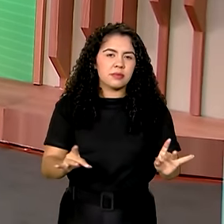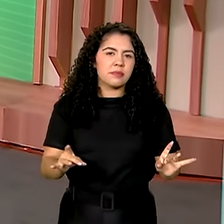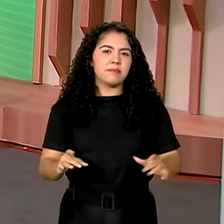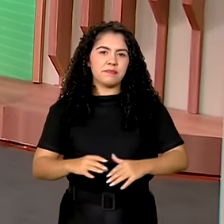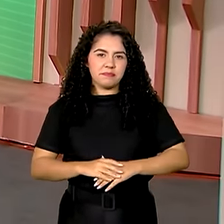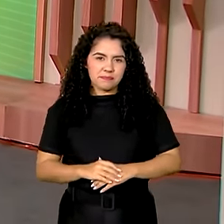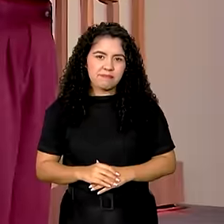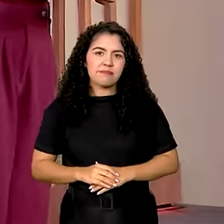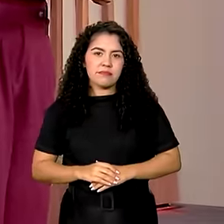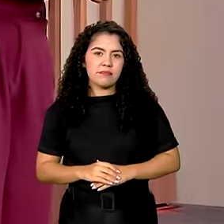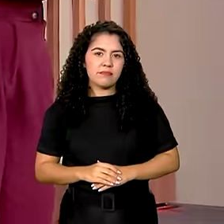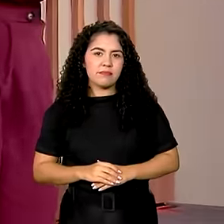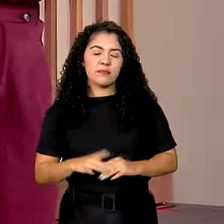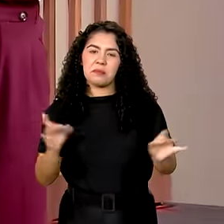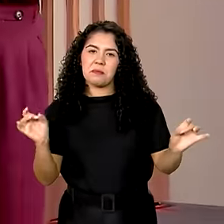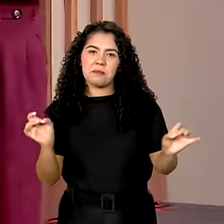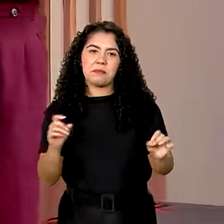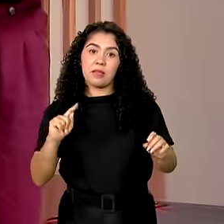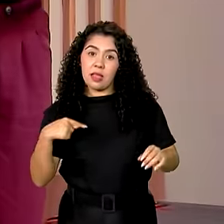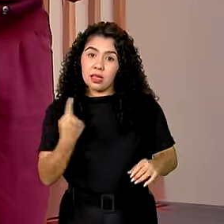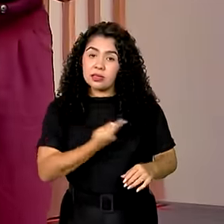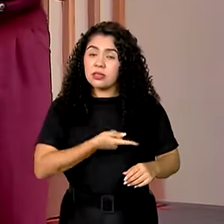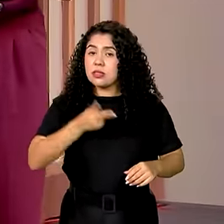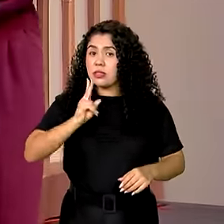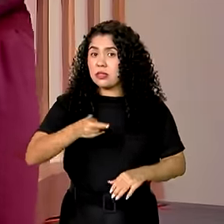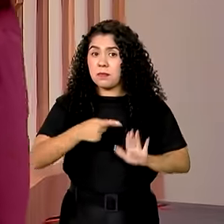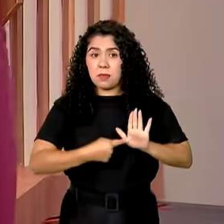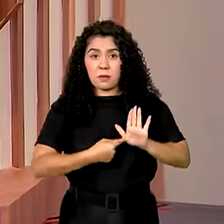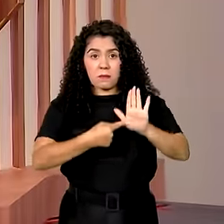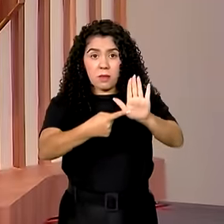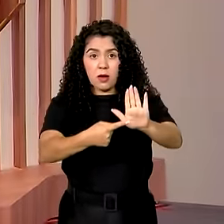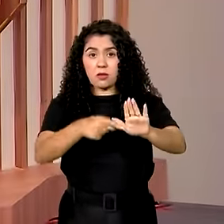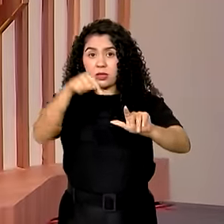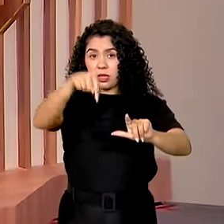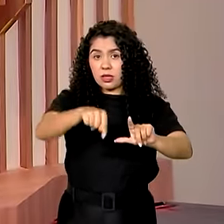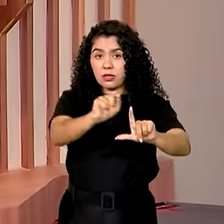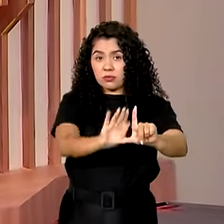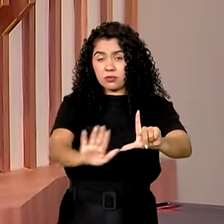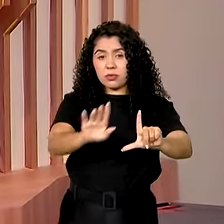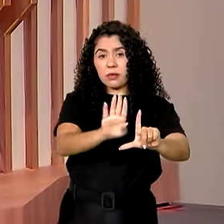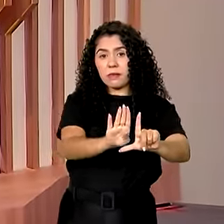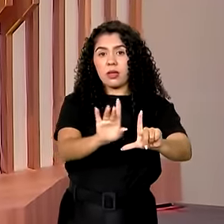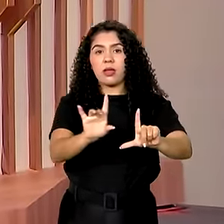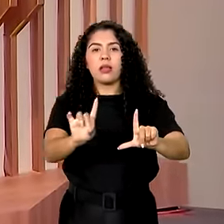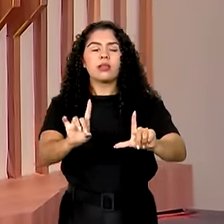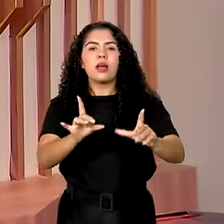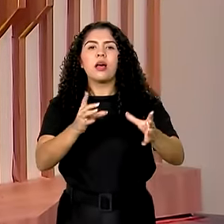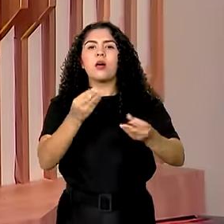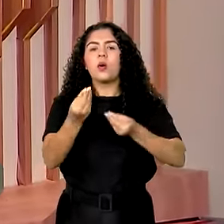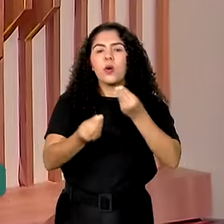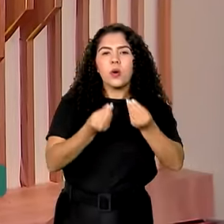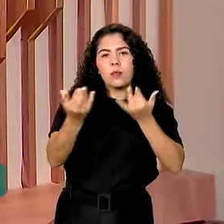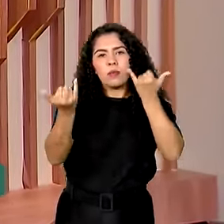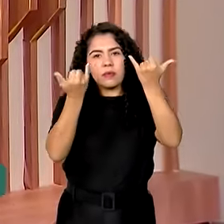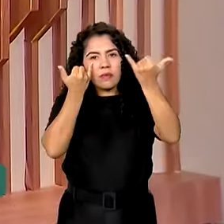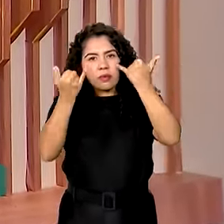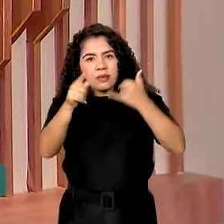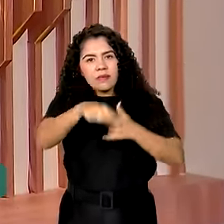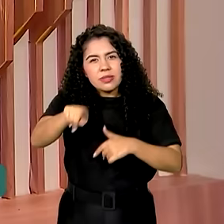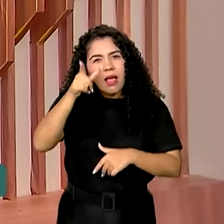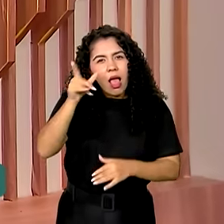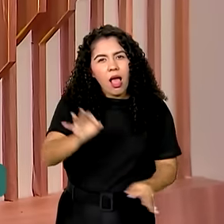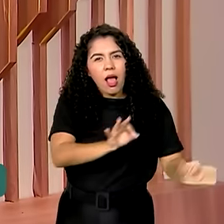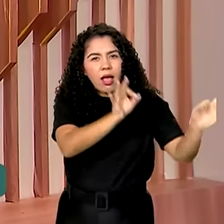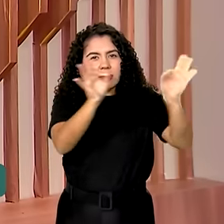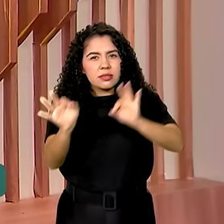país. E a gente sempre mostra aqui no Brasil em Dia dados disponíveis na plataforma Comunica BR. Você que assiste o canal